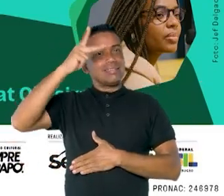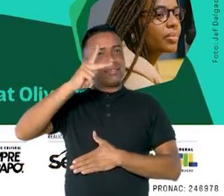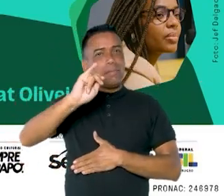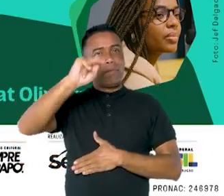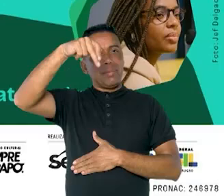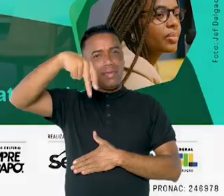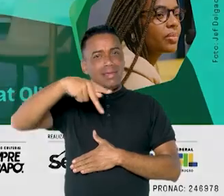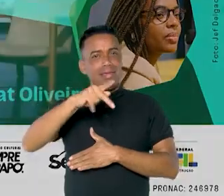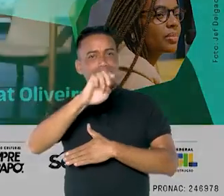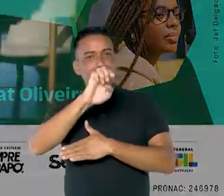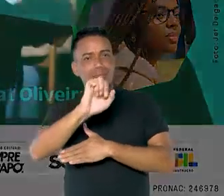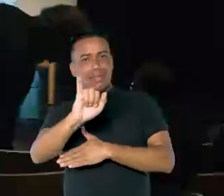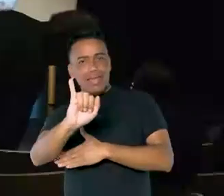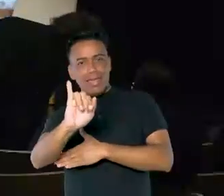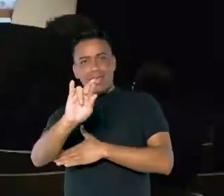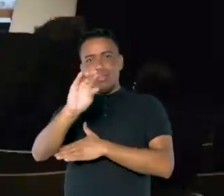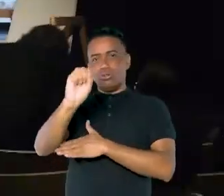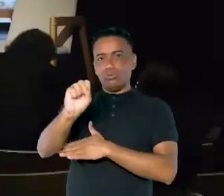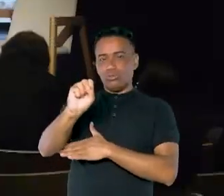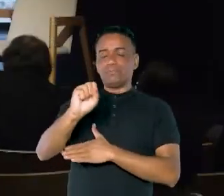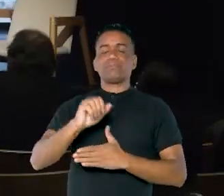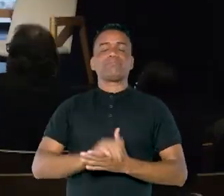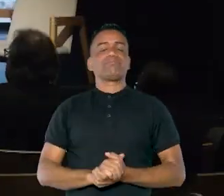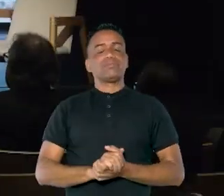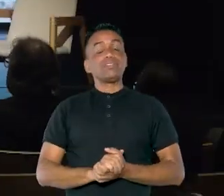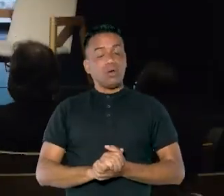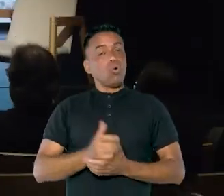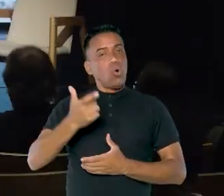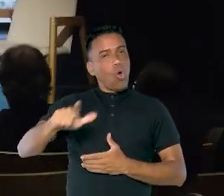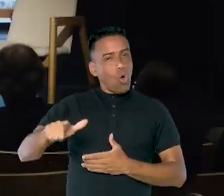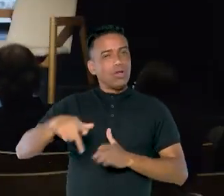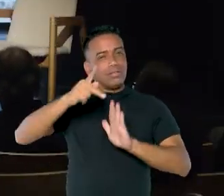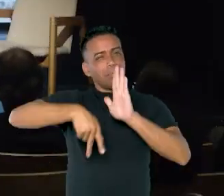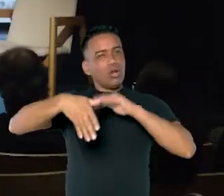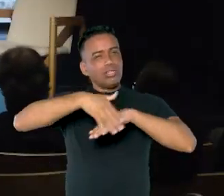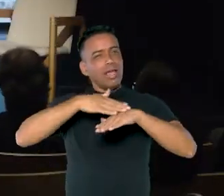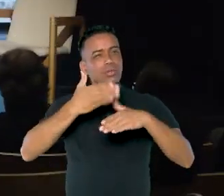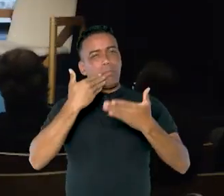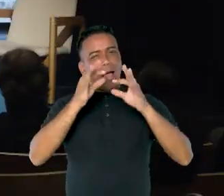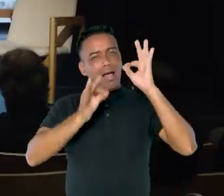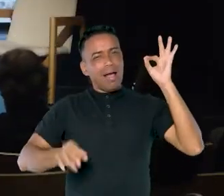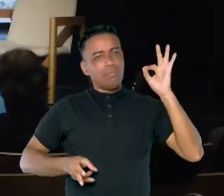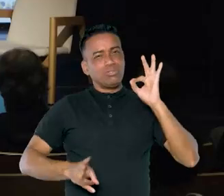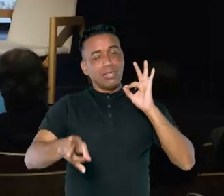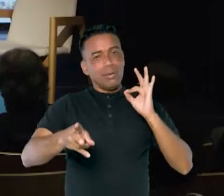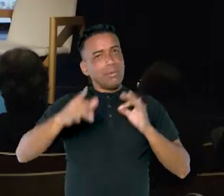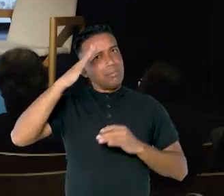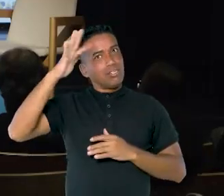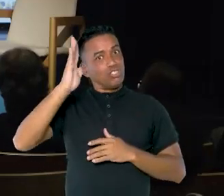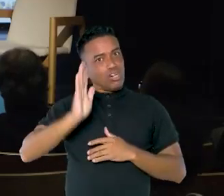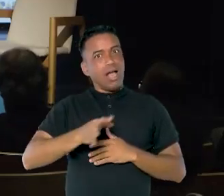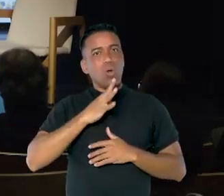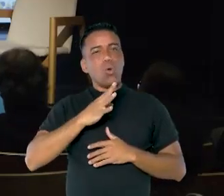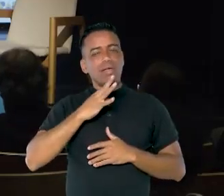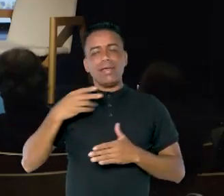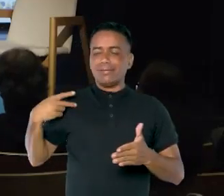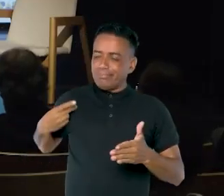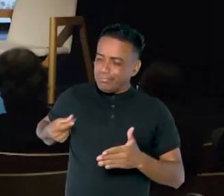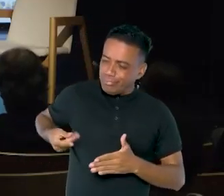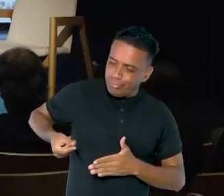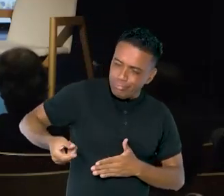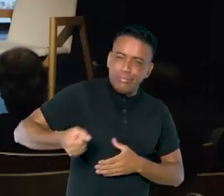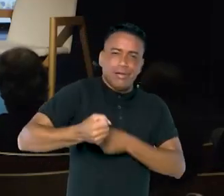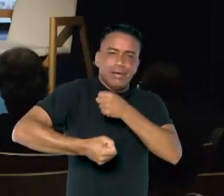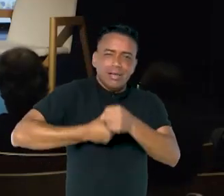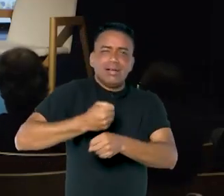do Sesc Pinheiros, em São Paulo. A roda de conversa acontece em um palco onde 3 protonas de tom bege foram dispostas de